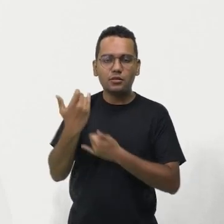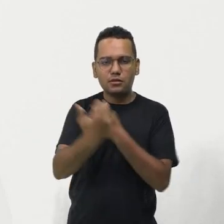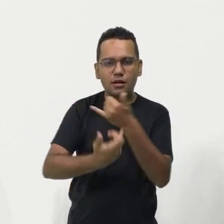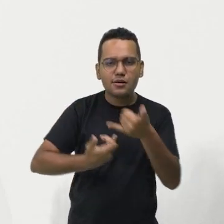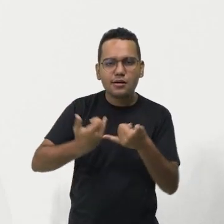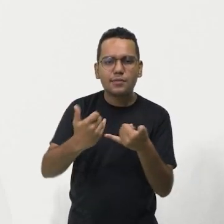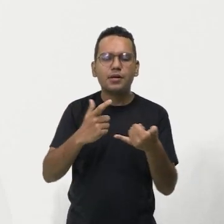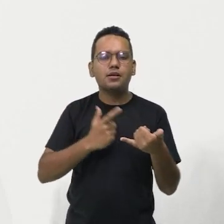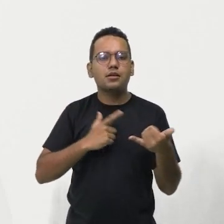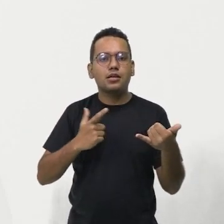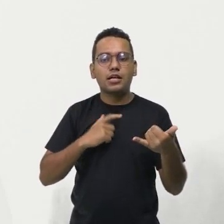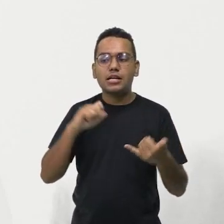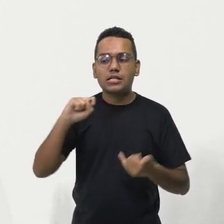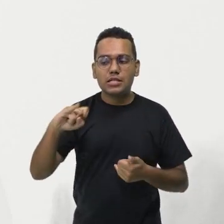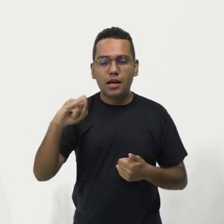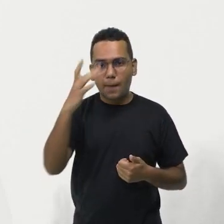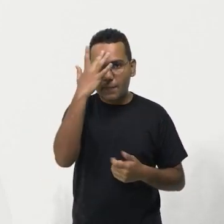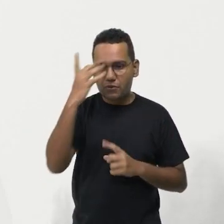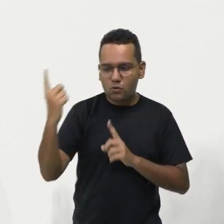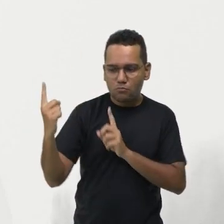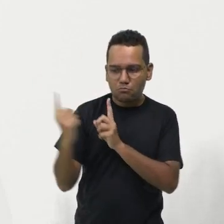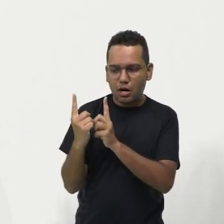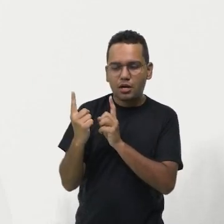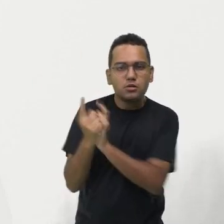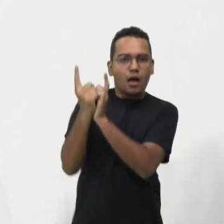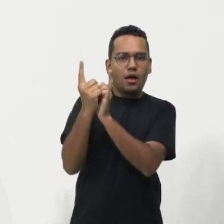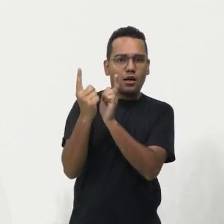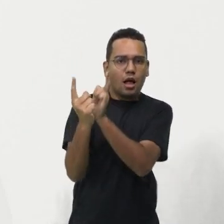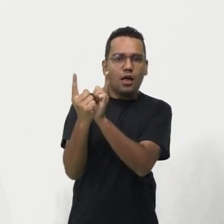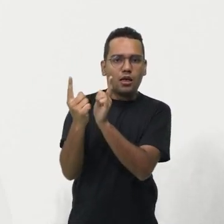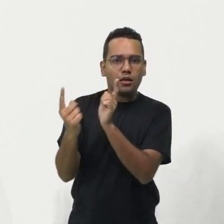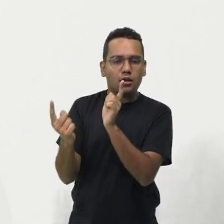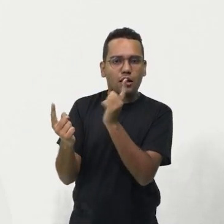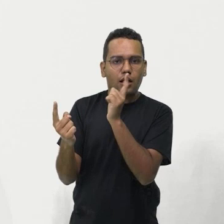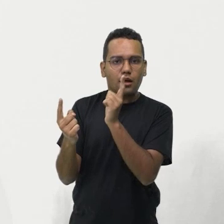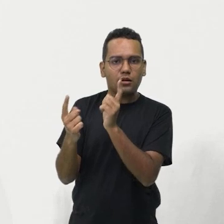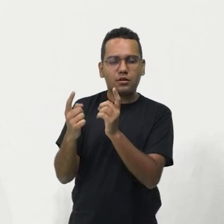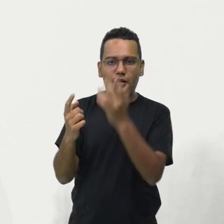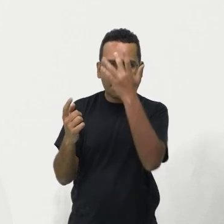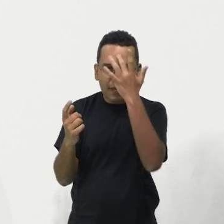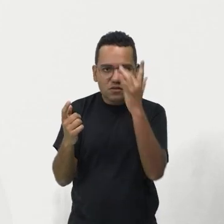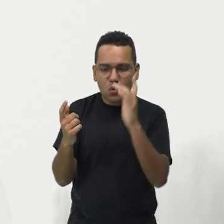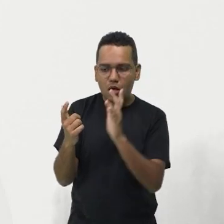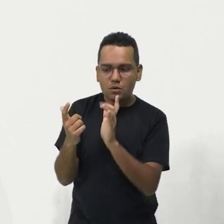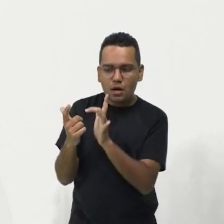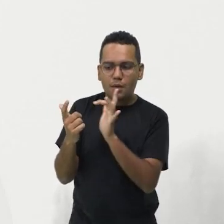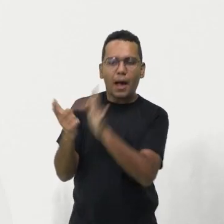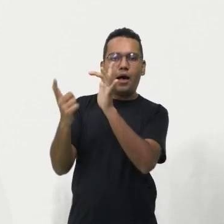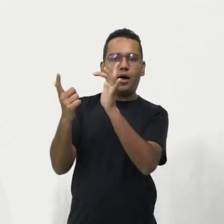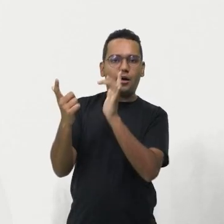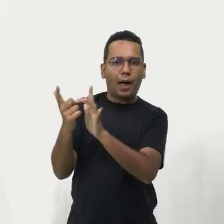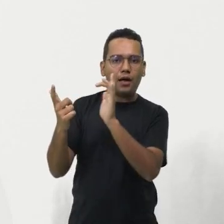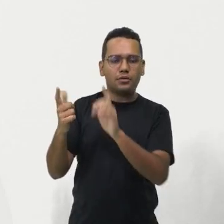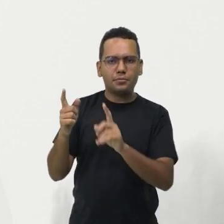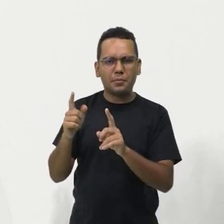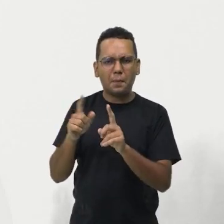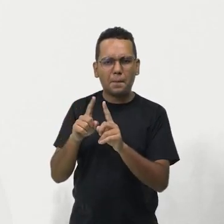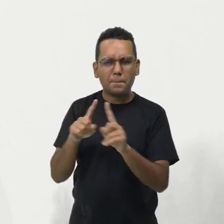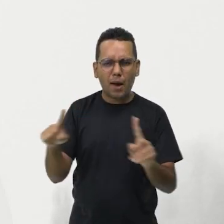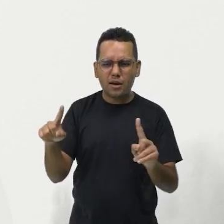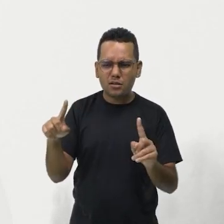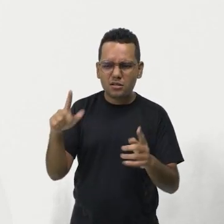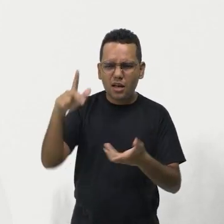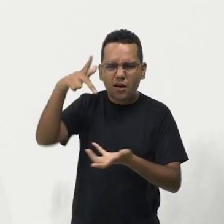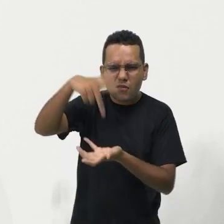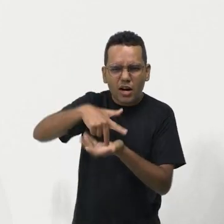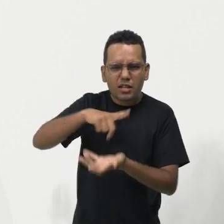só consegue dar choques em quem encosta nele. Mas, será que esse superpoder existe na